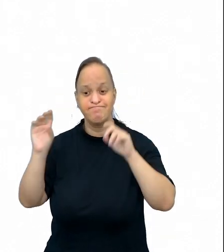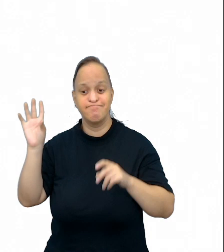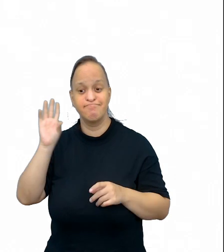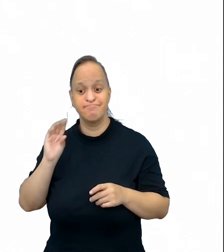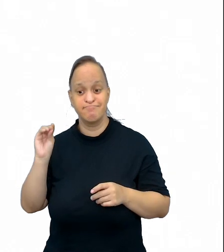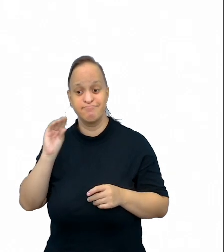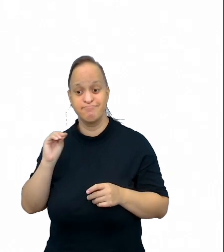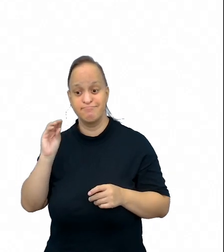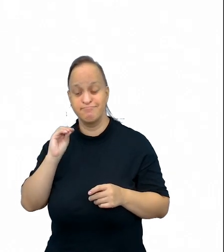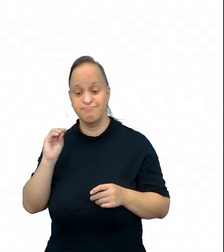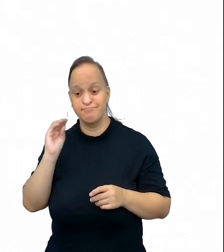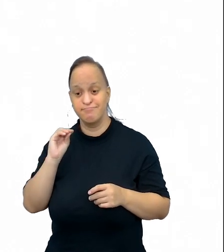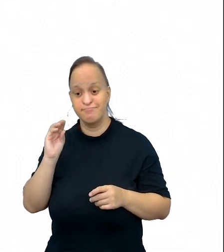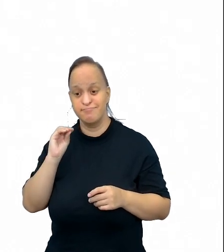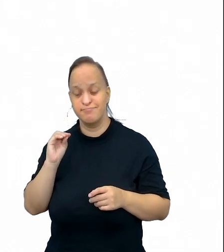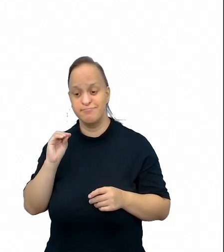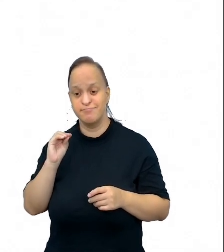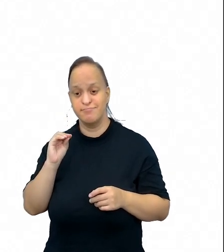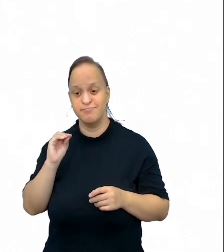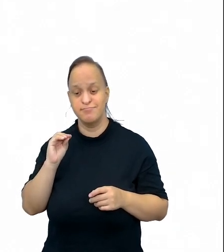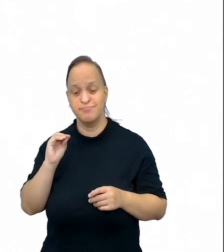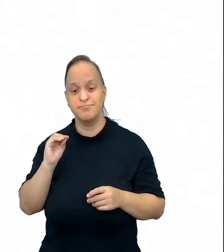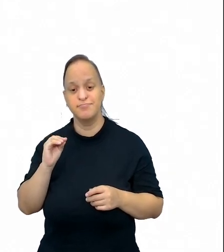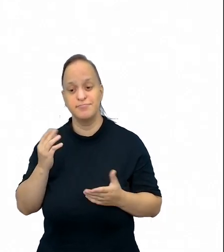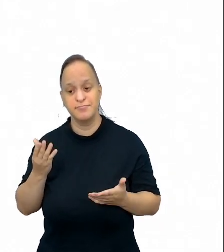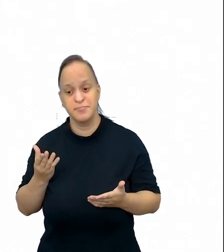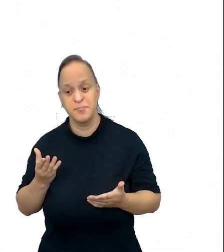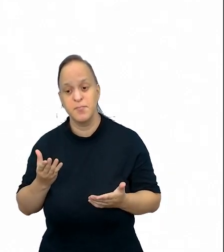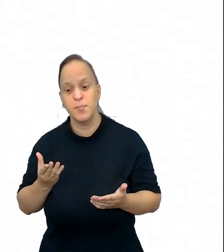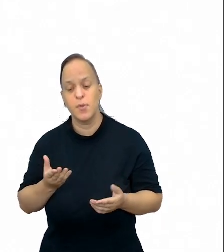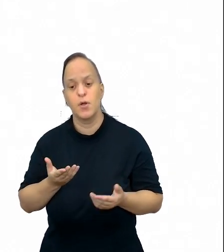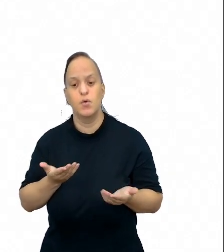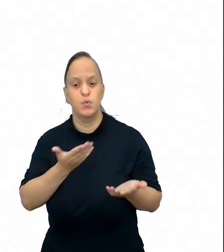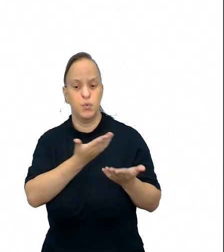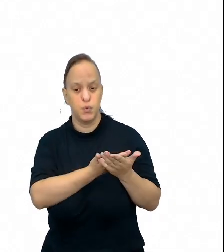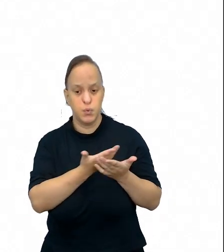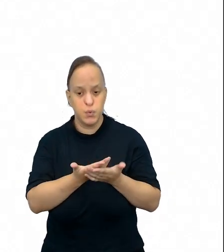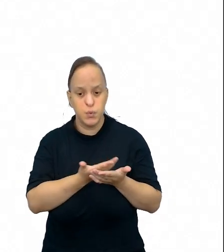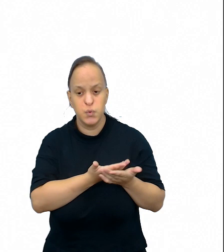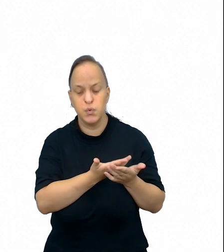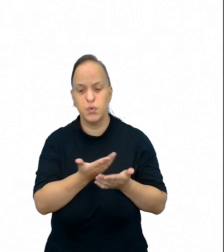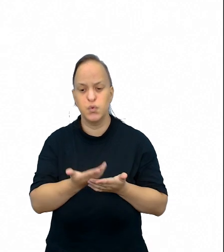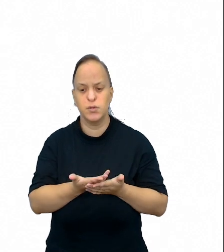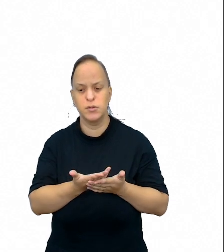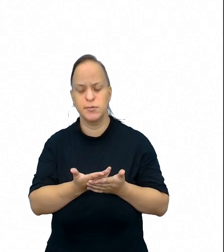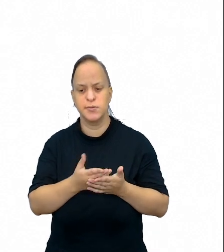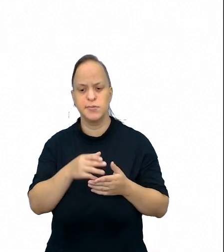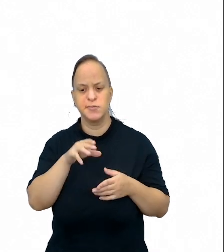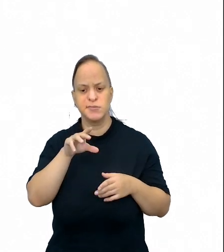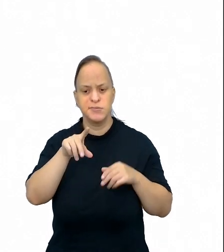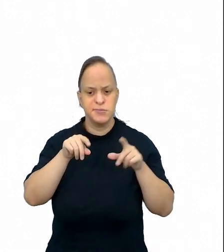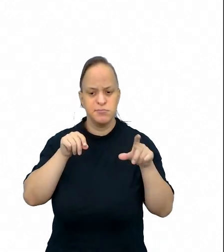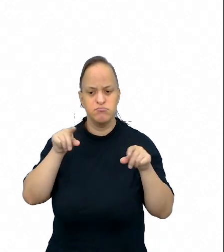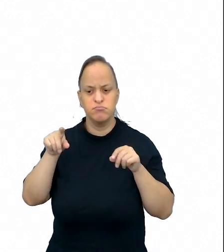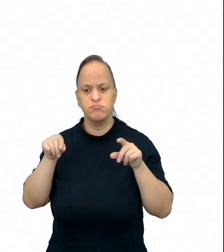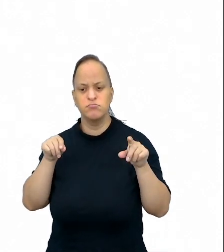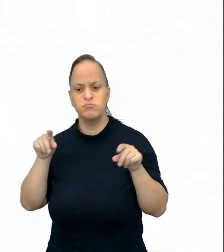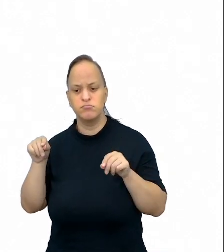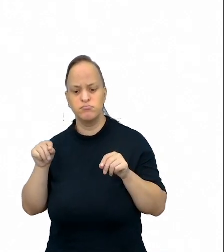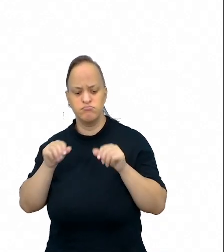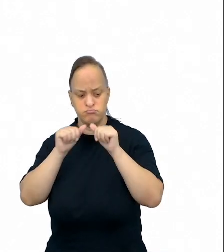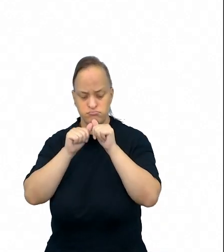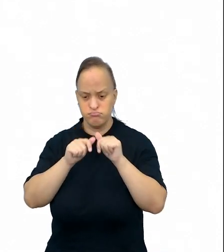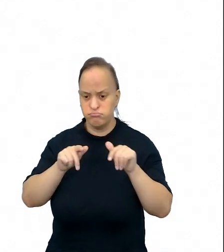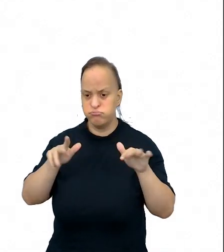pois trata-se da entrevista por meio da qual os estudantes definem os contextos de produção,